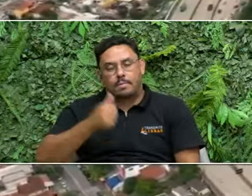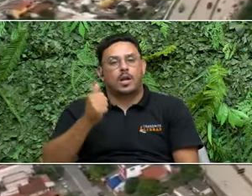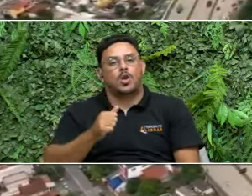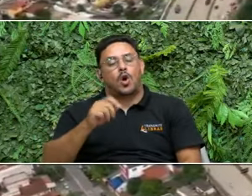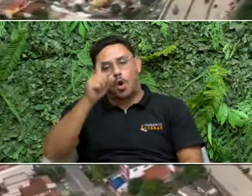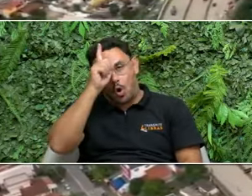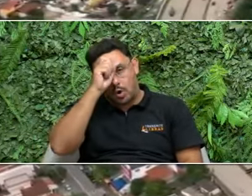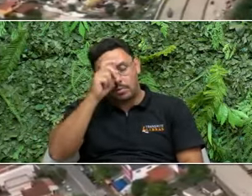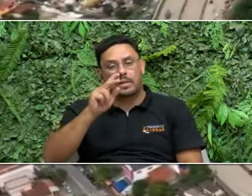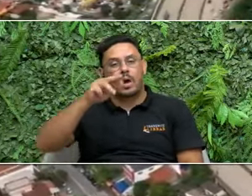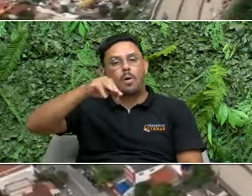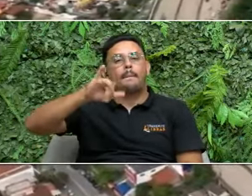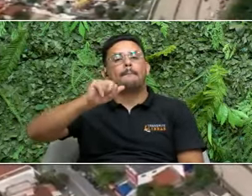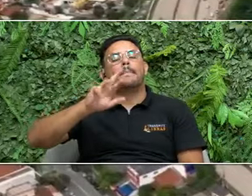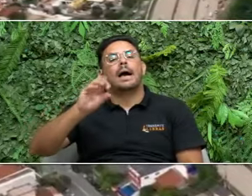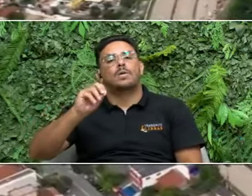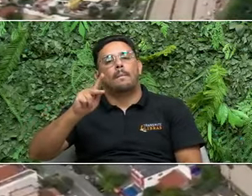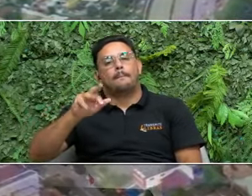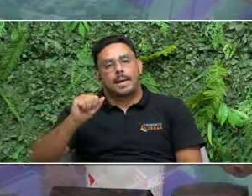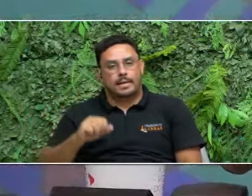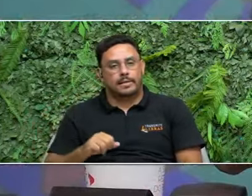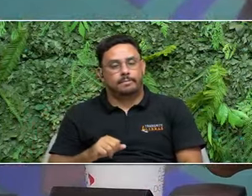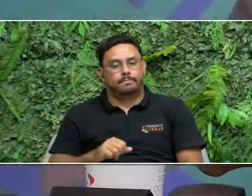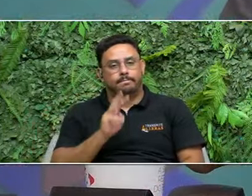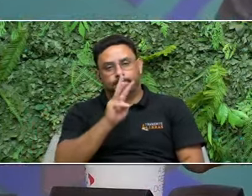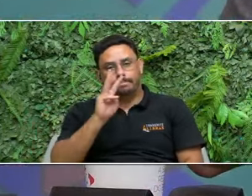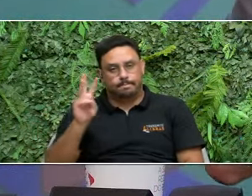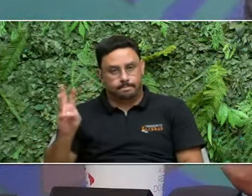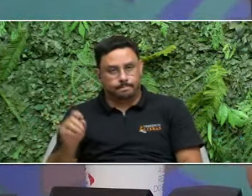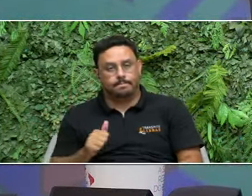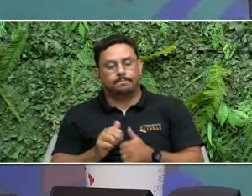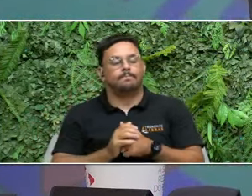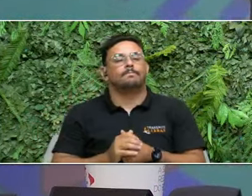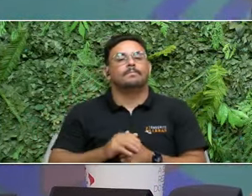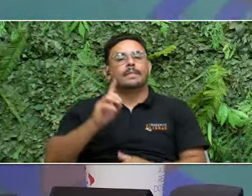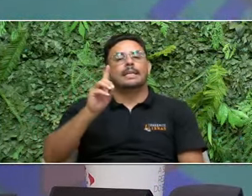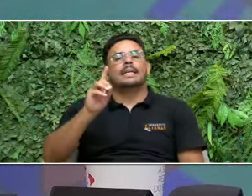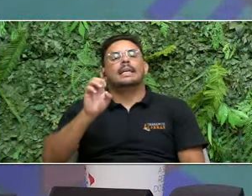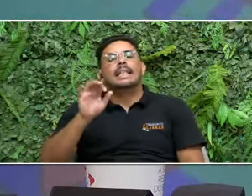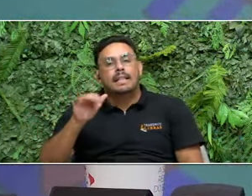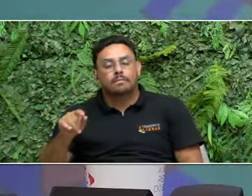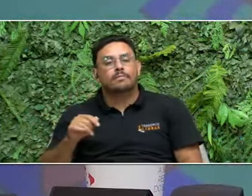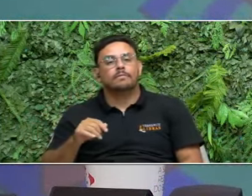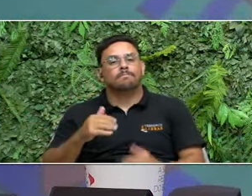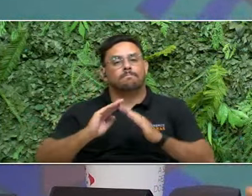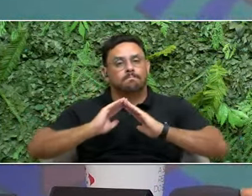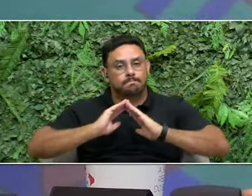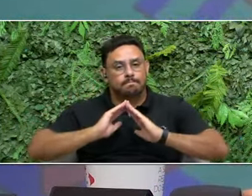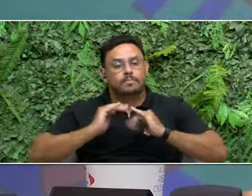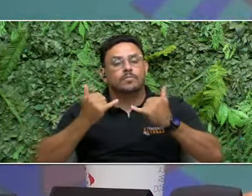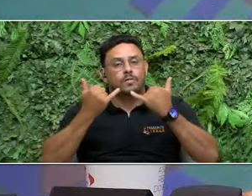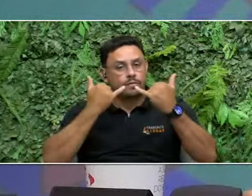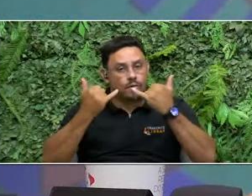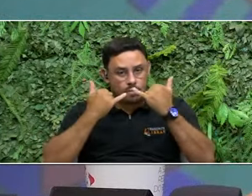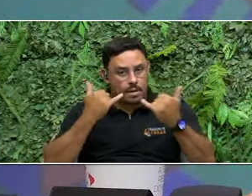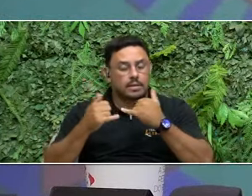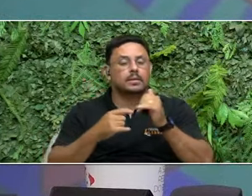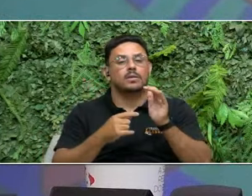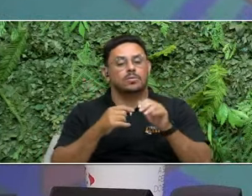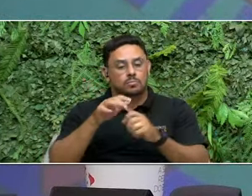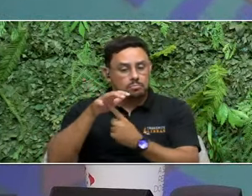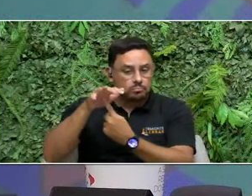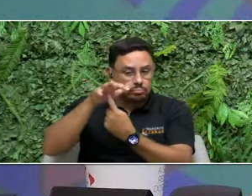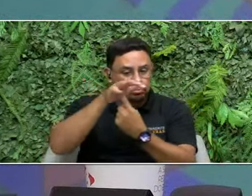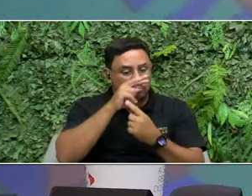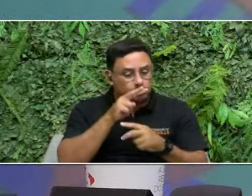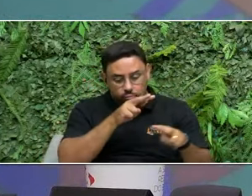pena.org.br Vale aí esse Davidson Ferreira trazendo informações e imagens aéreas da região da